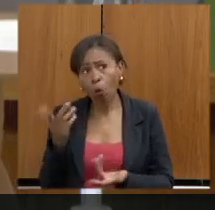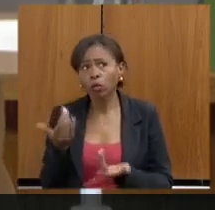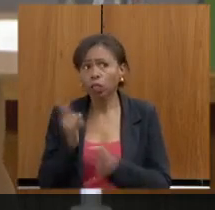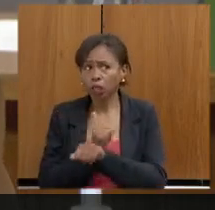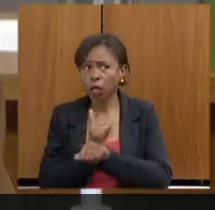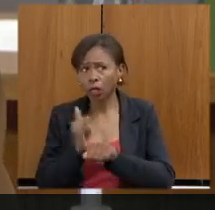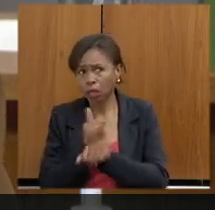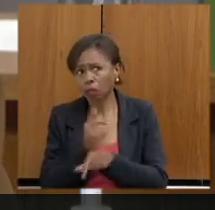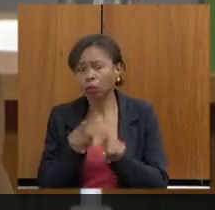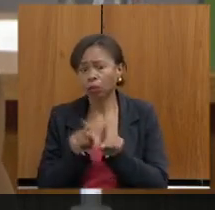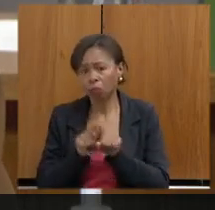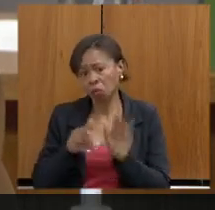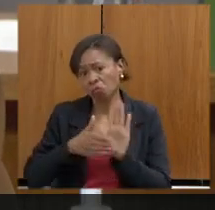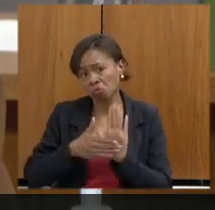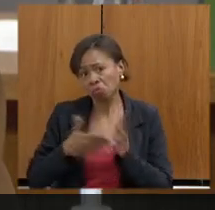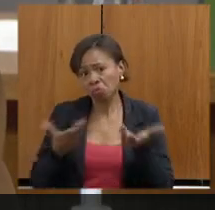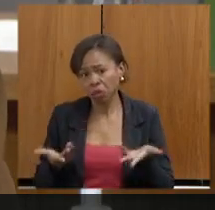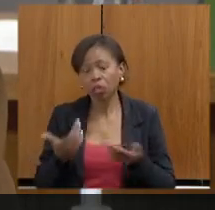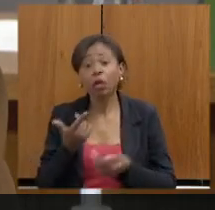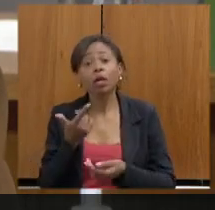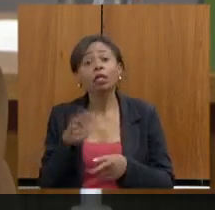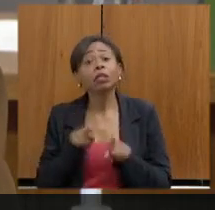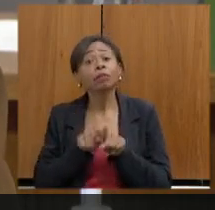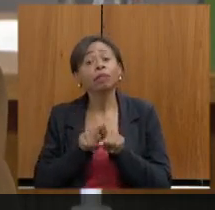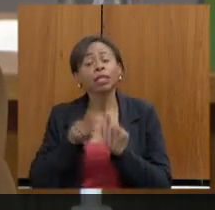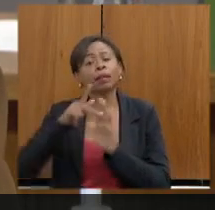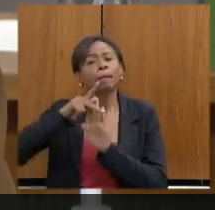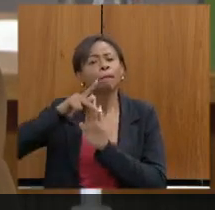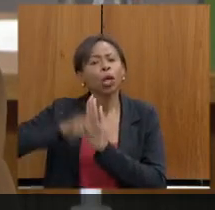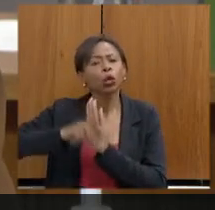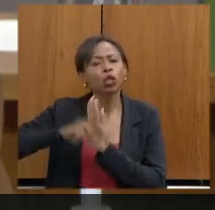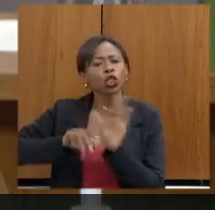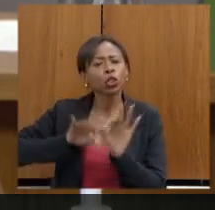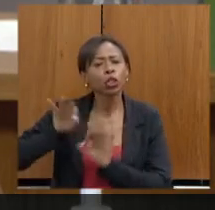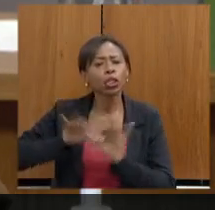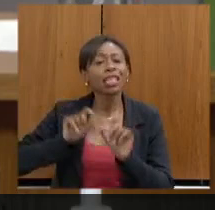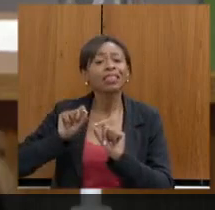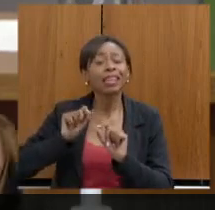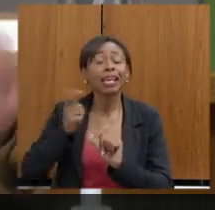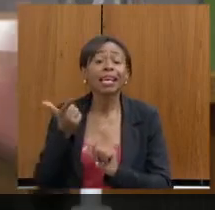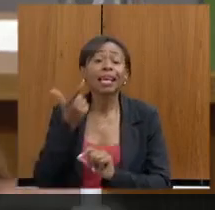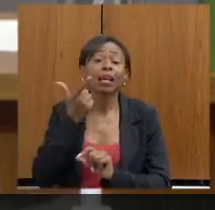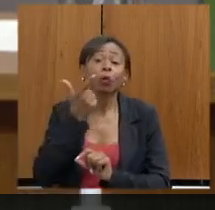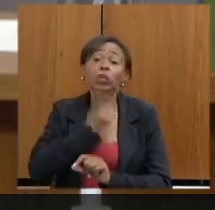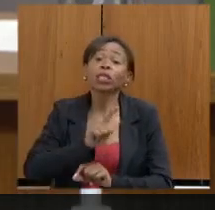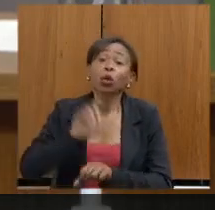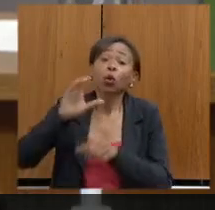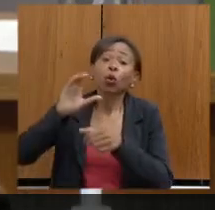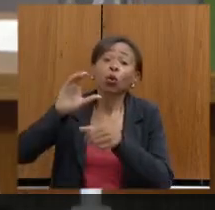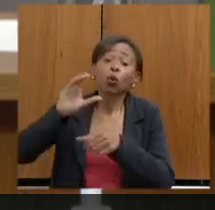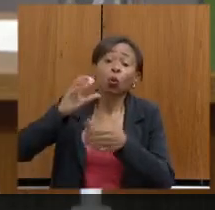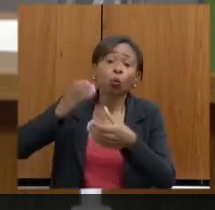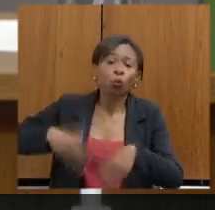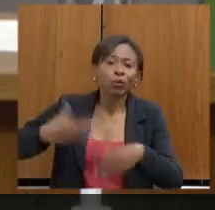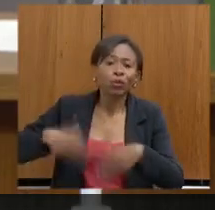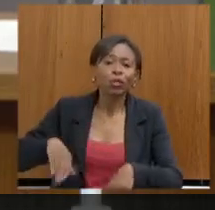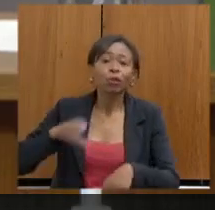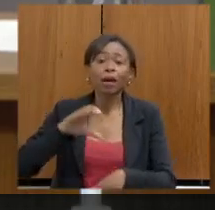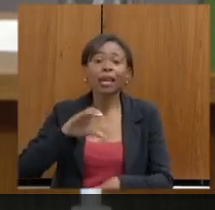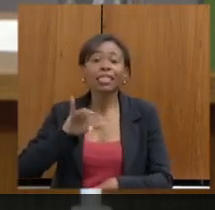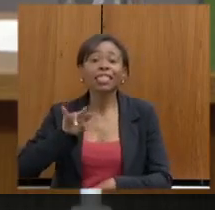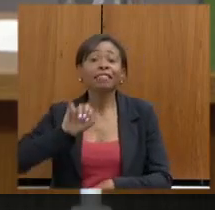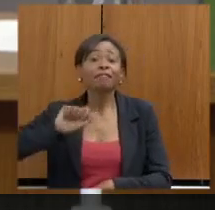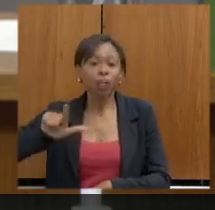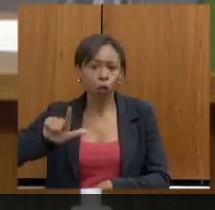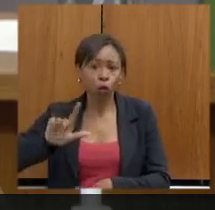pensar tinha um projeto também de fazer um que conseguir um concurso para civis né para trabalhar internamente esse projeto ele não